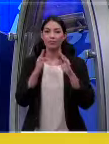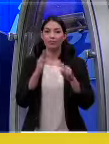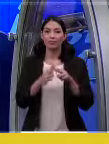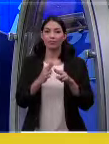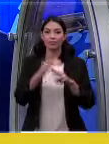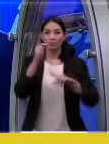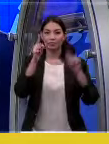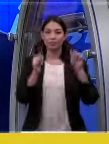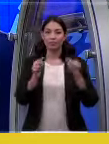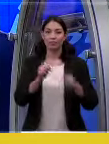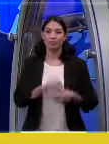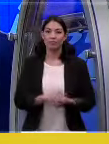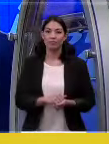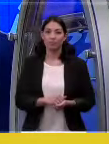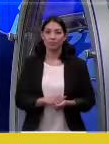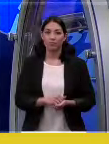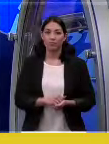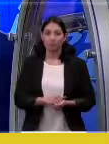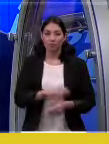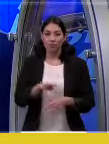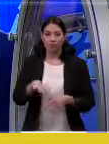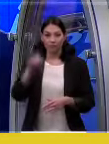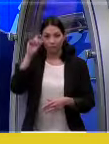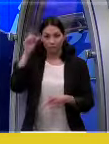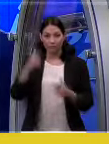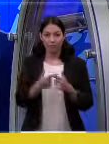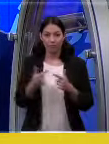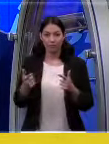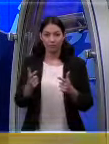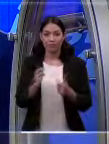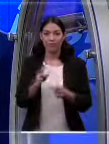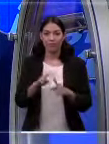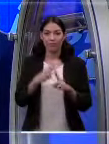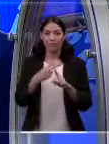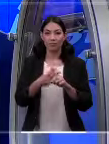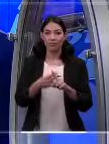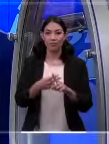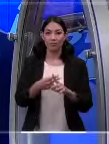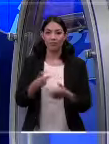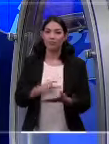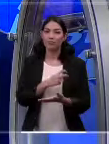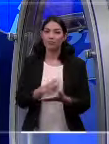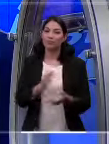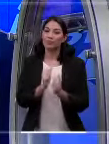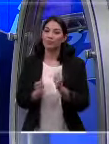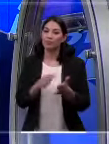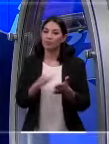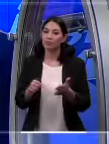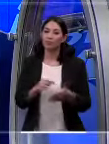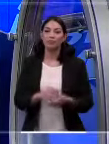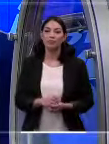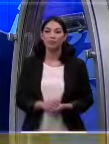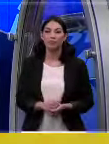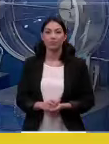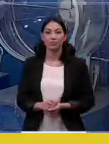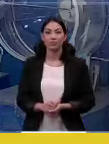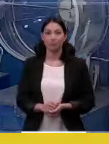Caixa e da Rede TV para os sorteios do Dia de Sorte, da Dupla Cena, da Quina e da Time